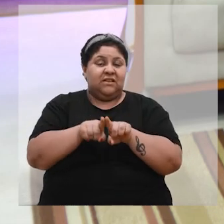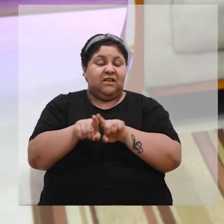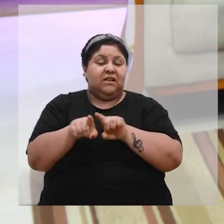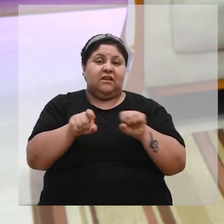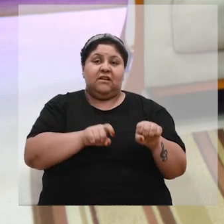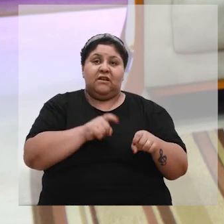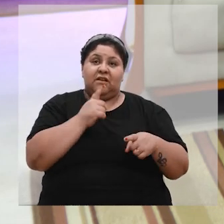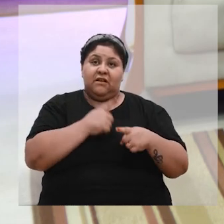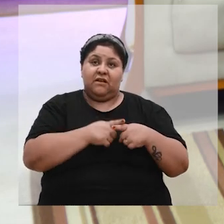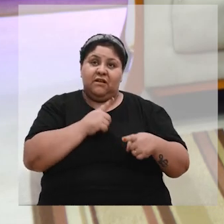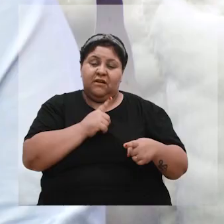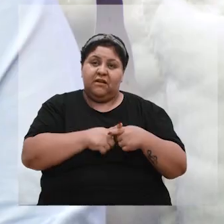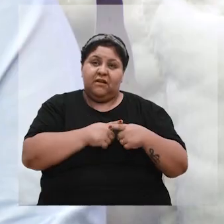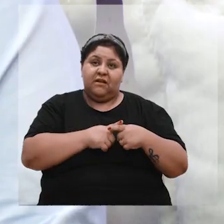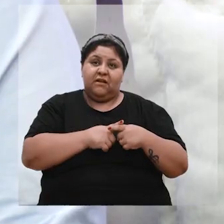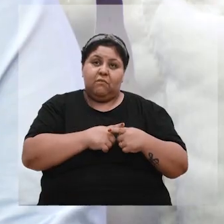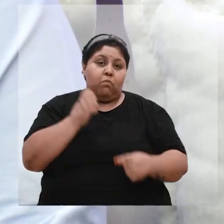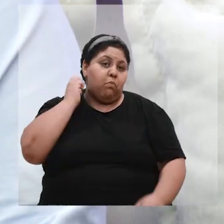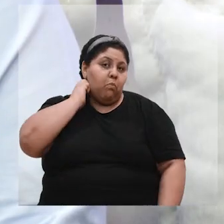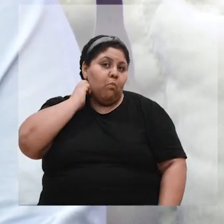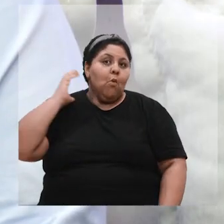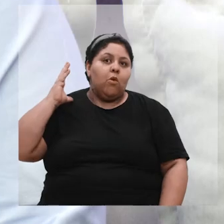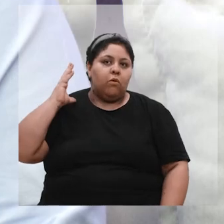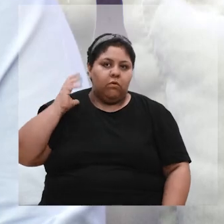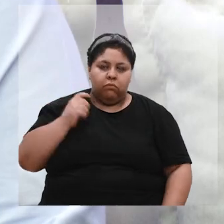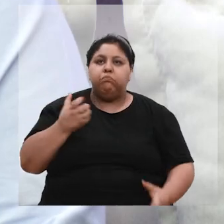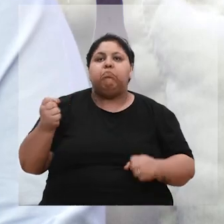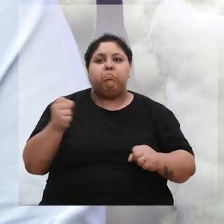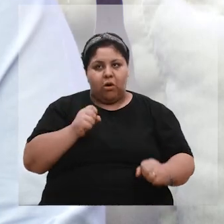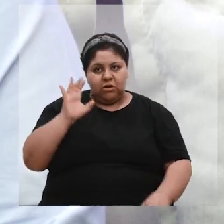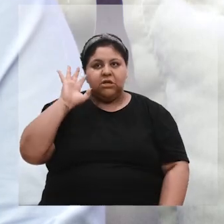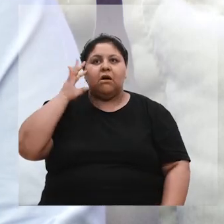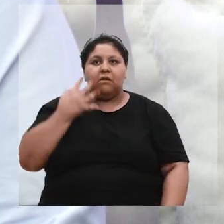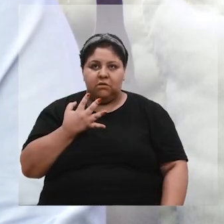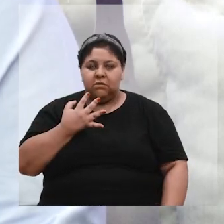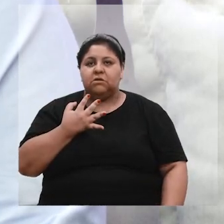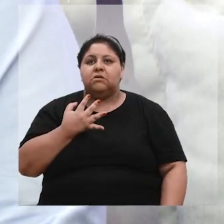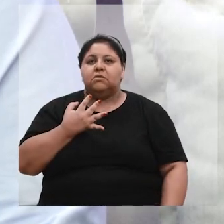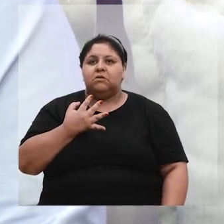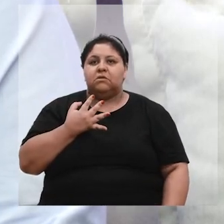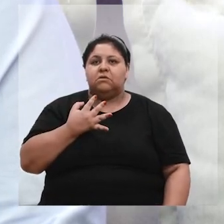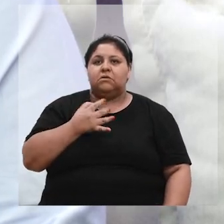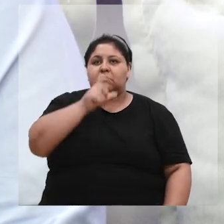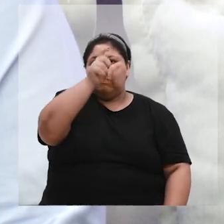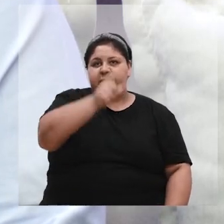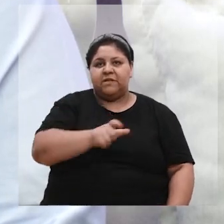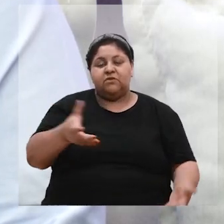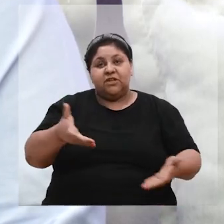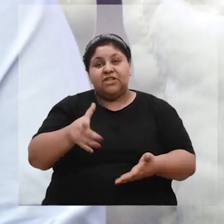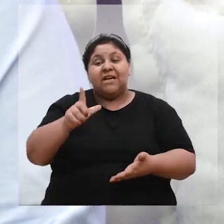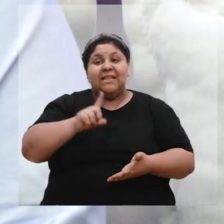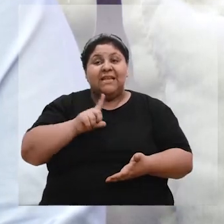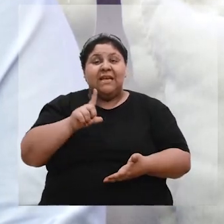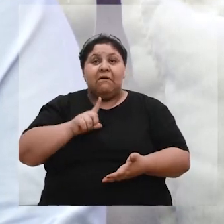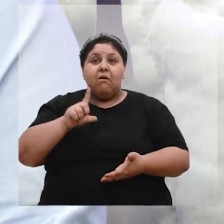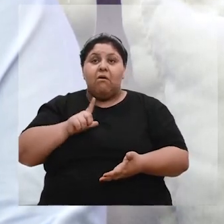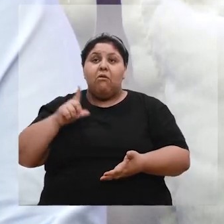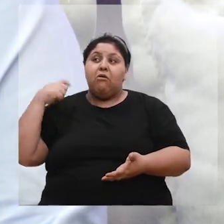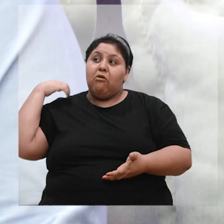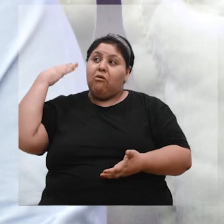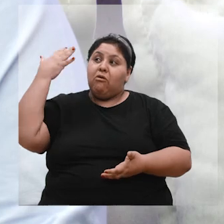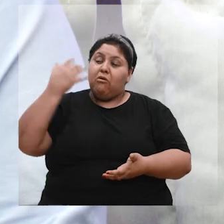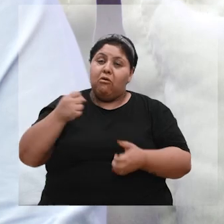também, às vezes por causa daquele boom hormonal que a gente tem, Sim. pode ter uma paciente que, vamos assim dizer, já tem a